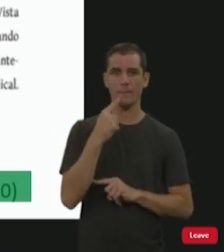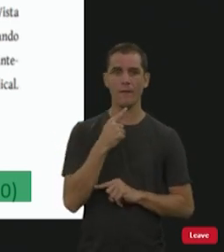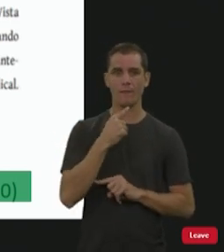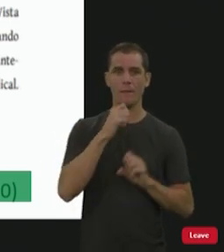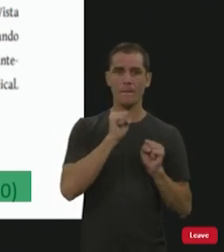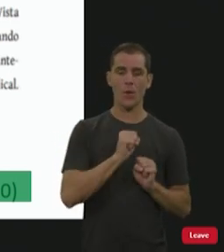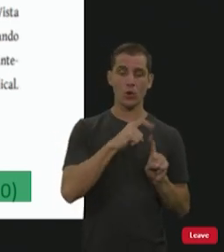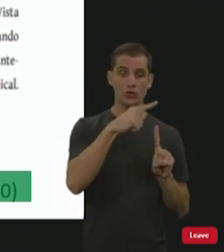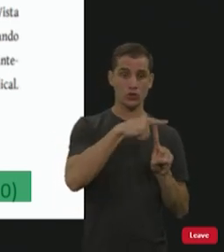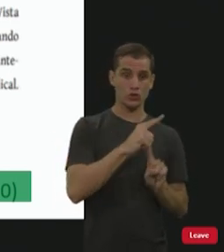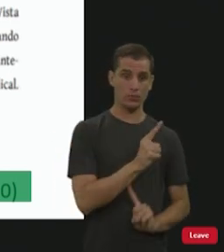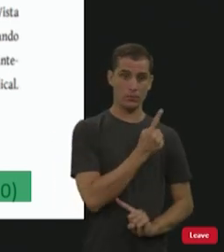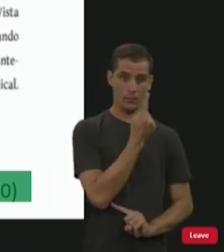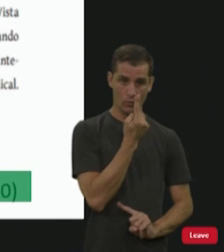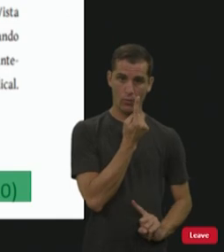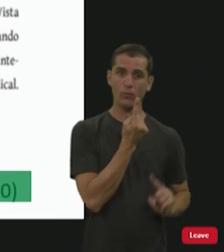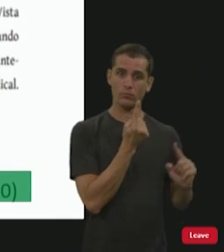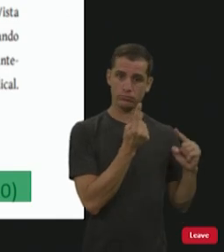1,